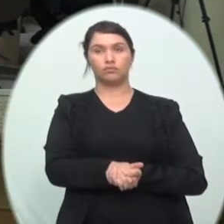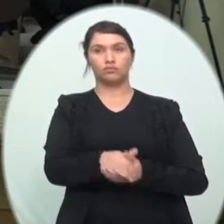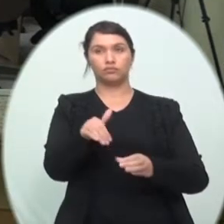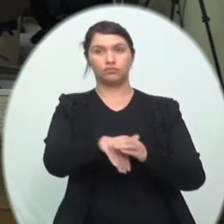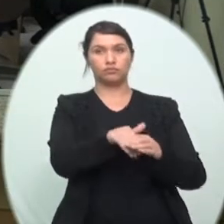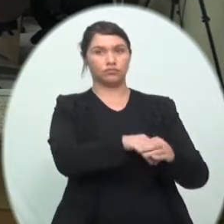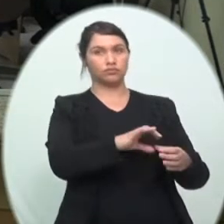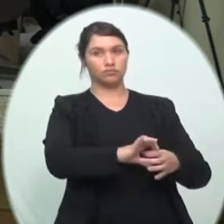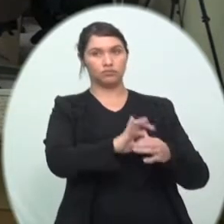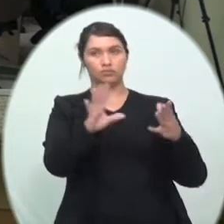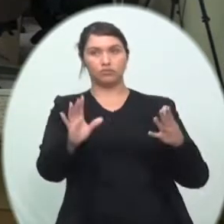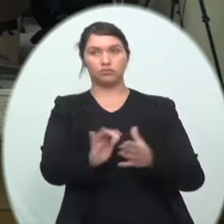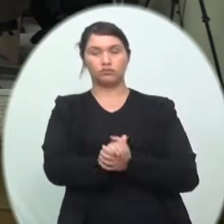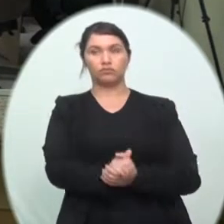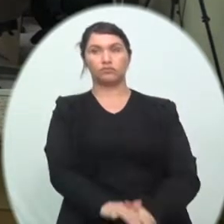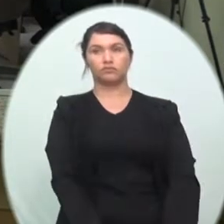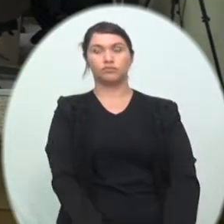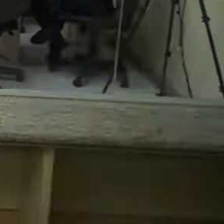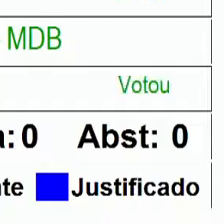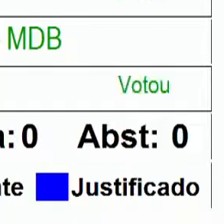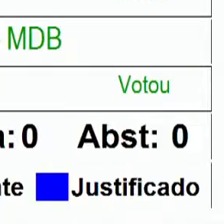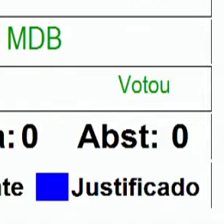Votação liberada.